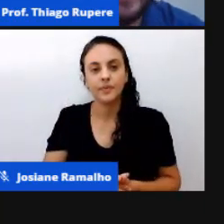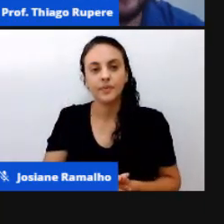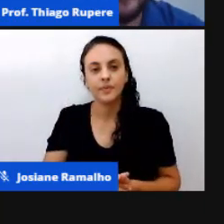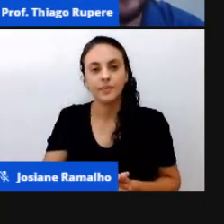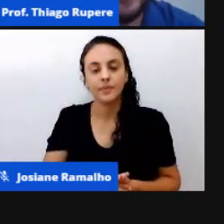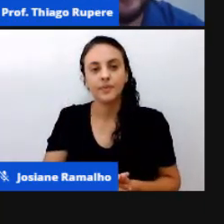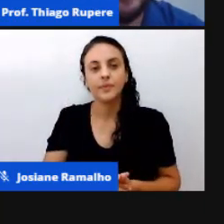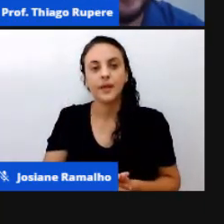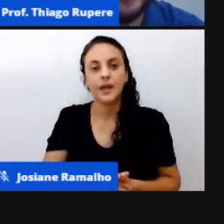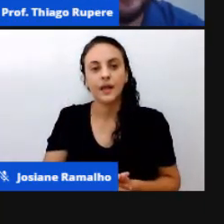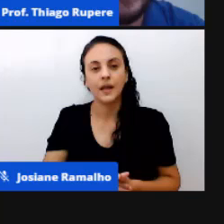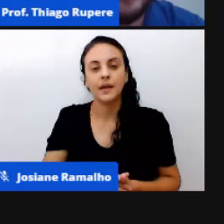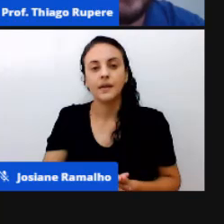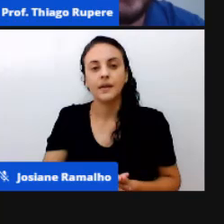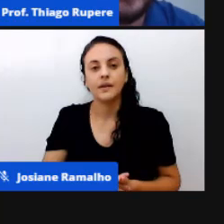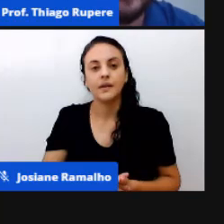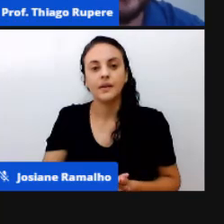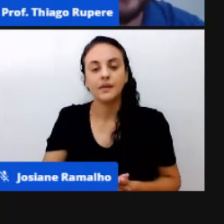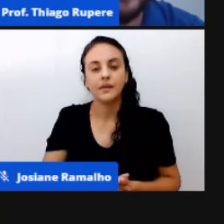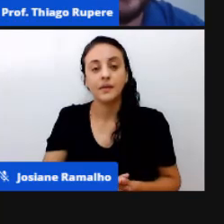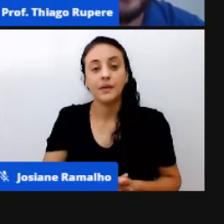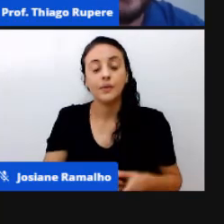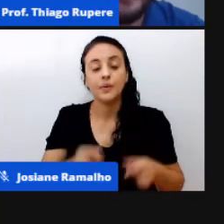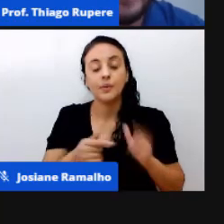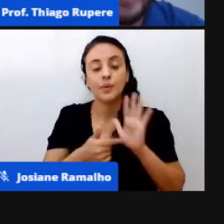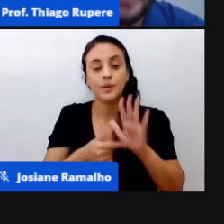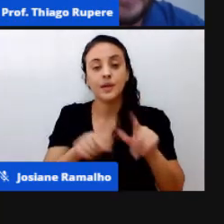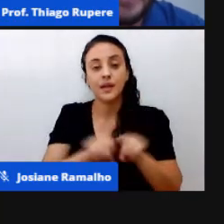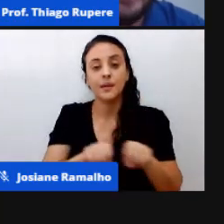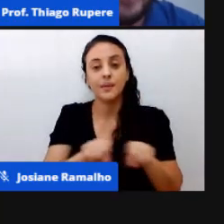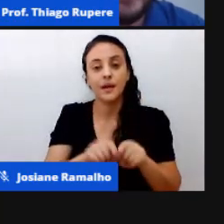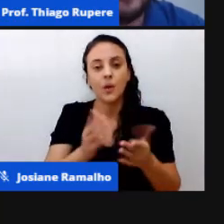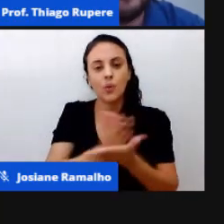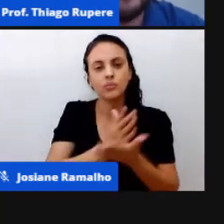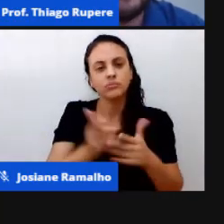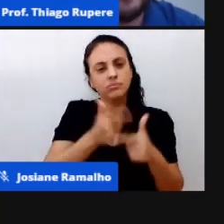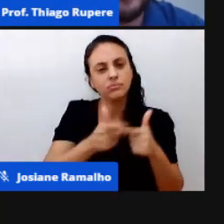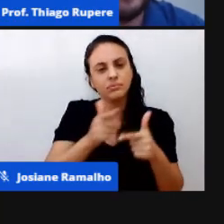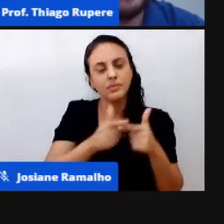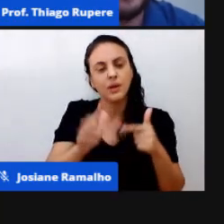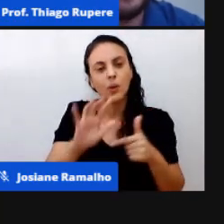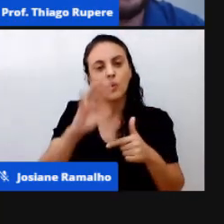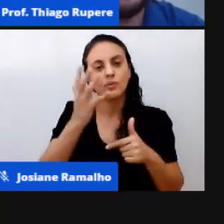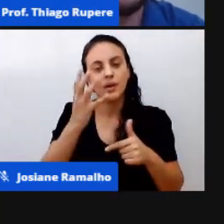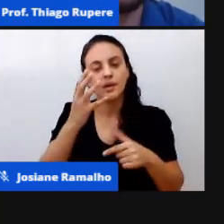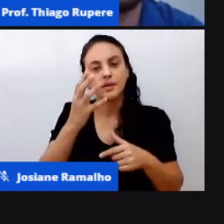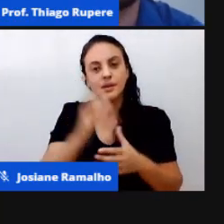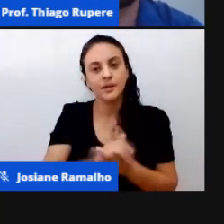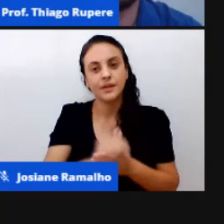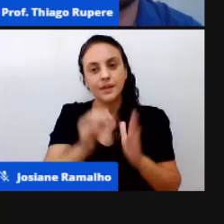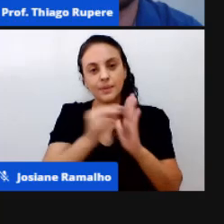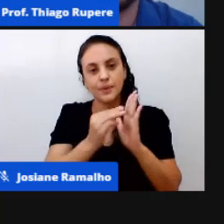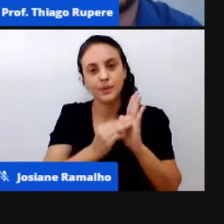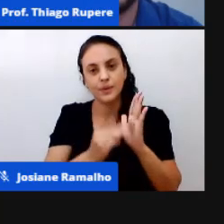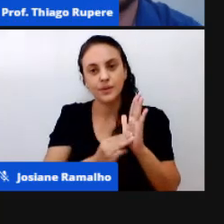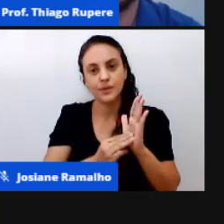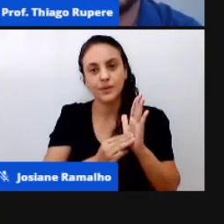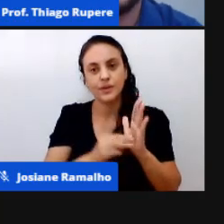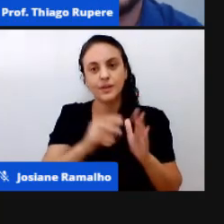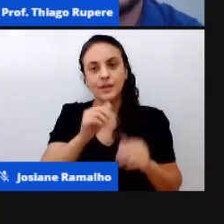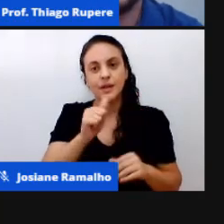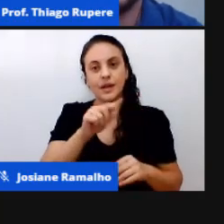impasses, né? Inclusive na própria aplicação das metodologias ativas, mas a inovação é uma delas. E a inovação,